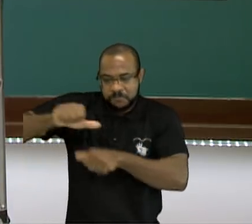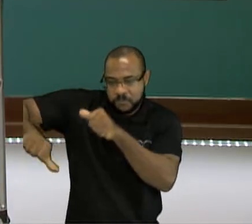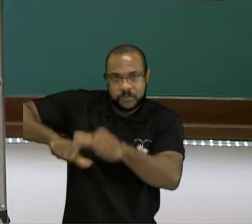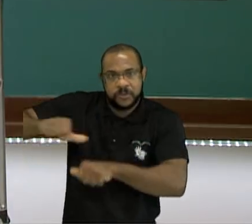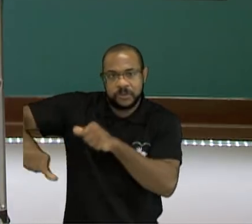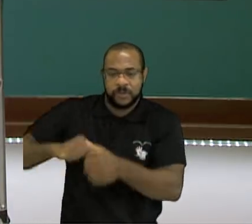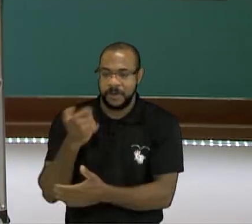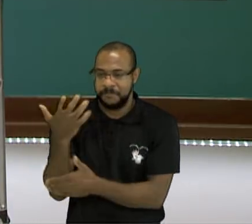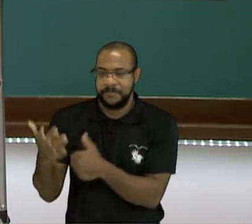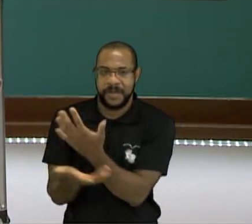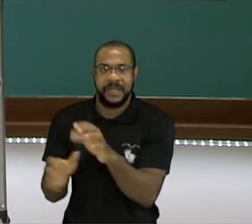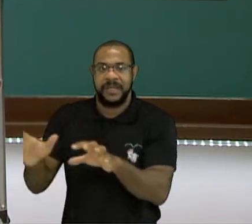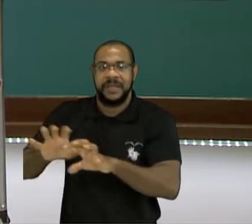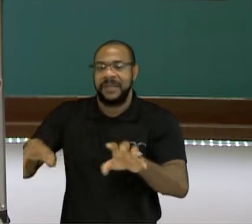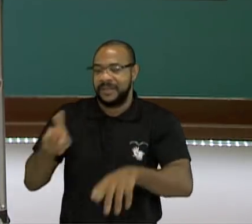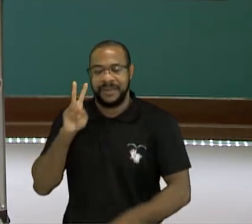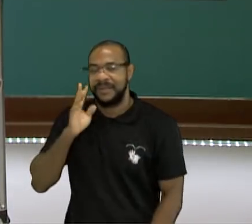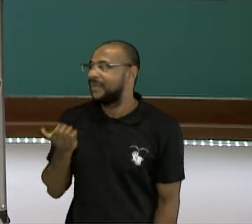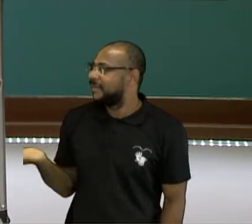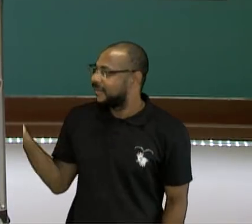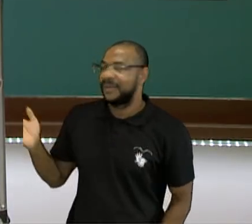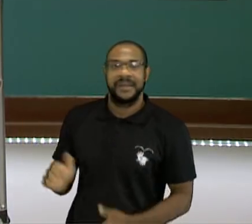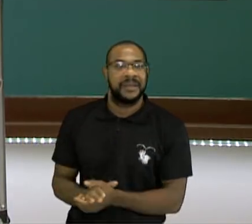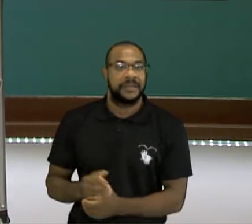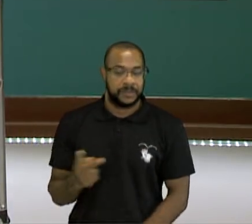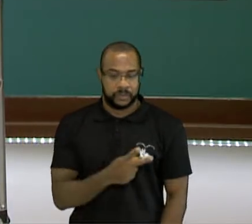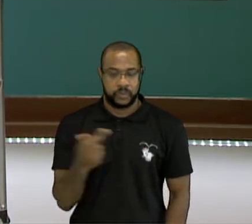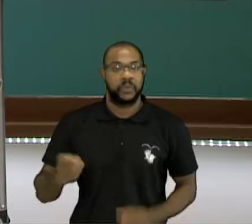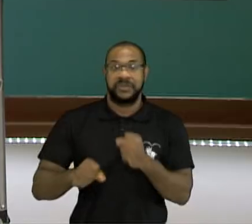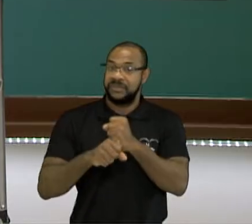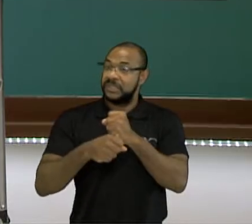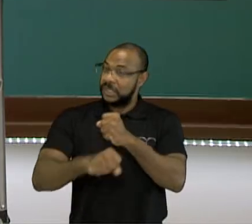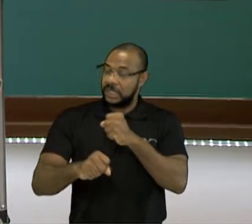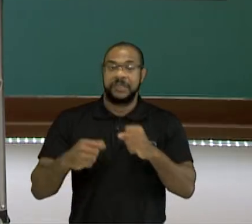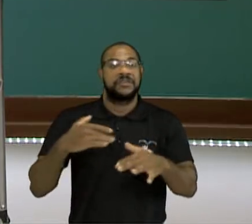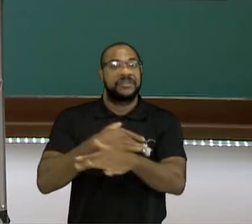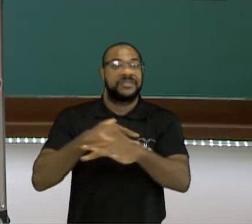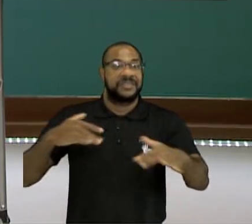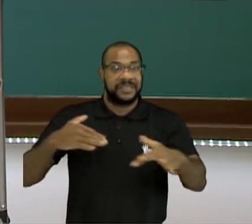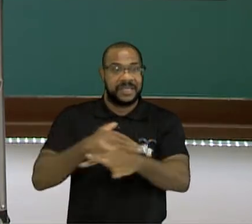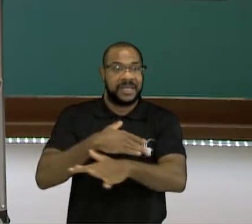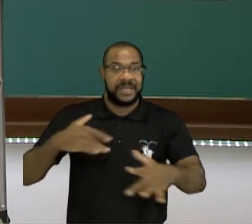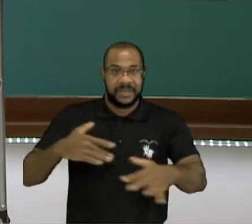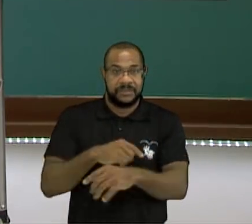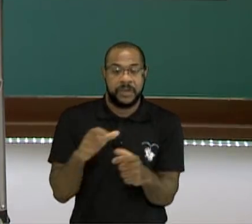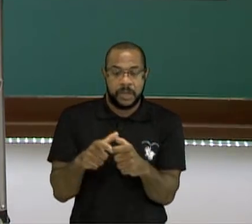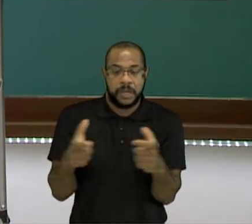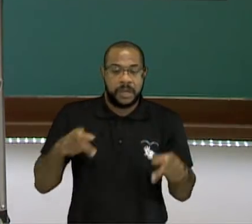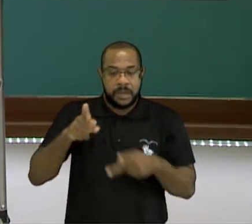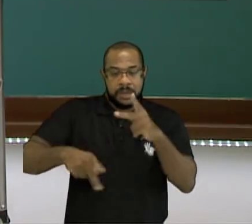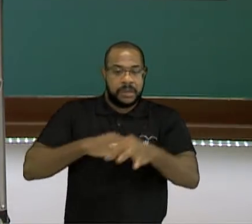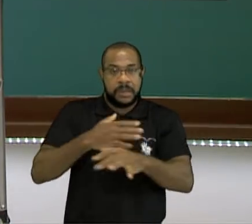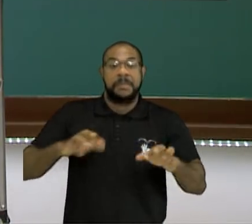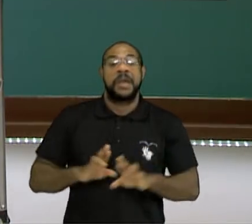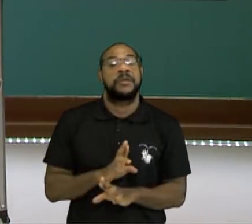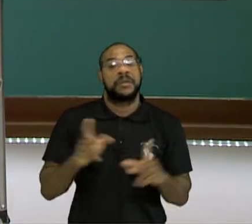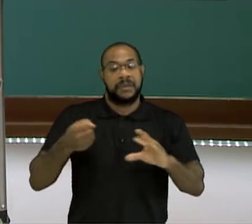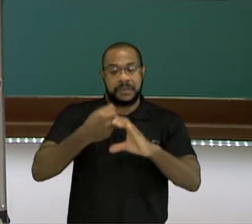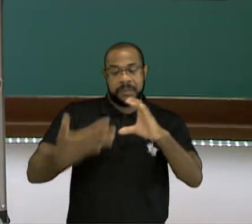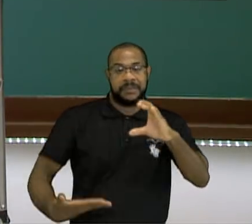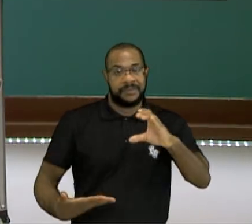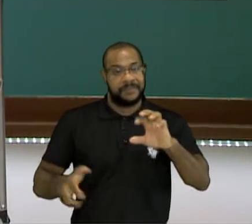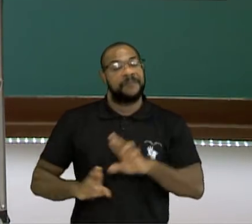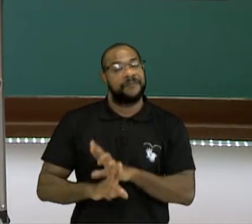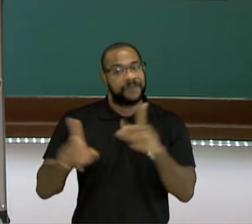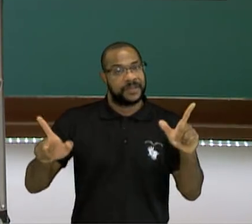paisagem, mostrando a diversidade. São duas grandes cidades com grande concentração populacional, mas com características diferentes